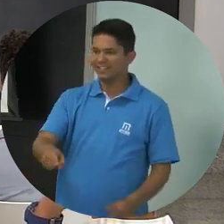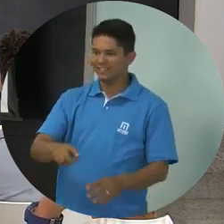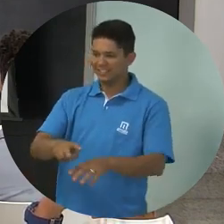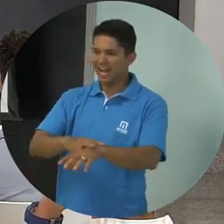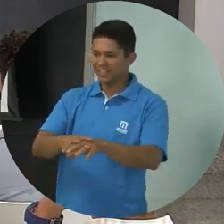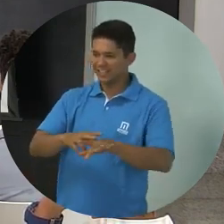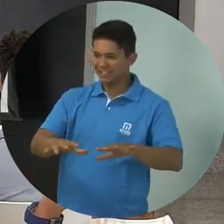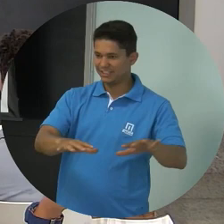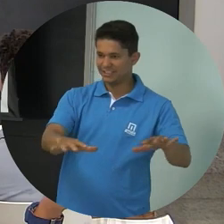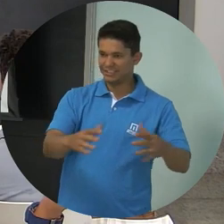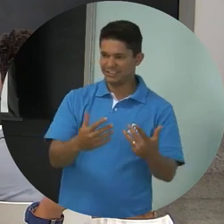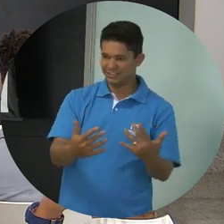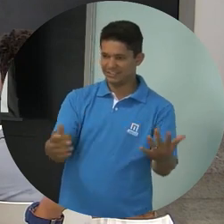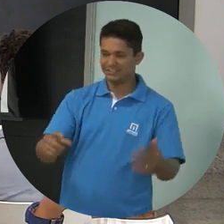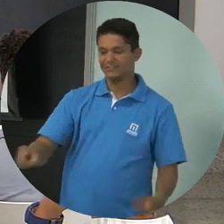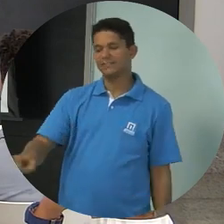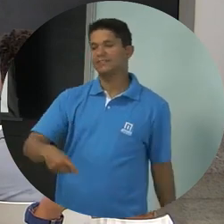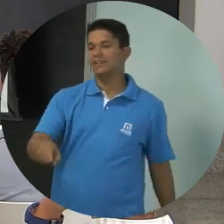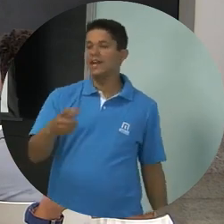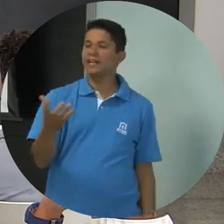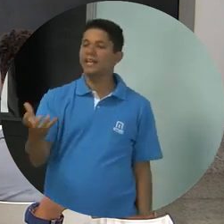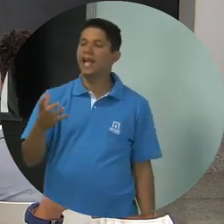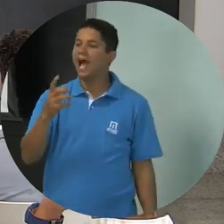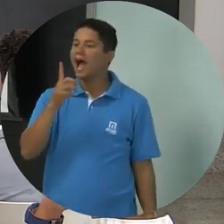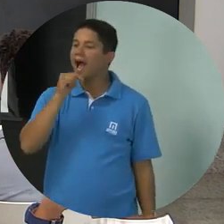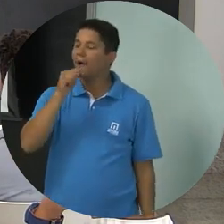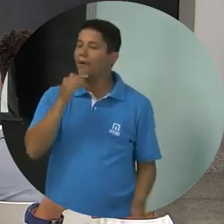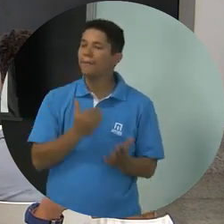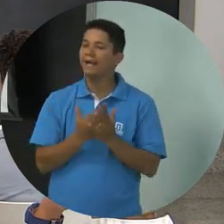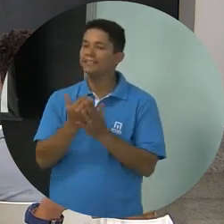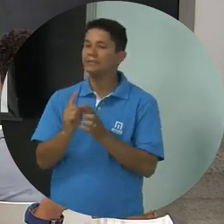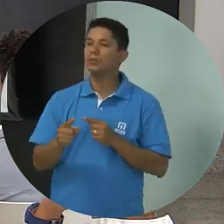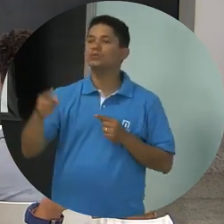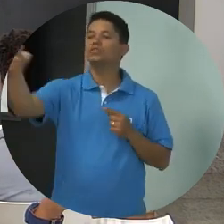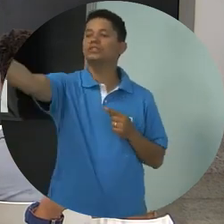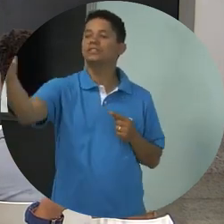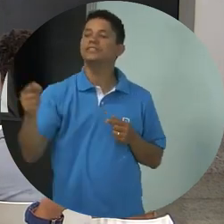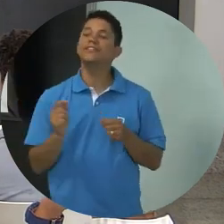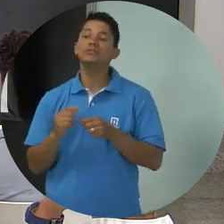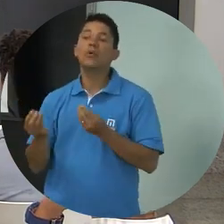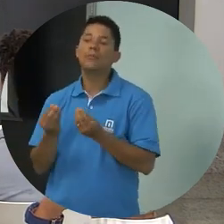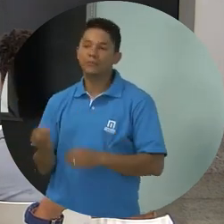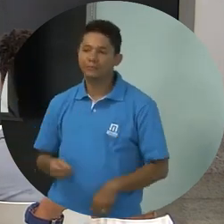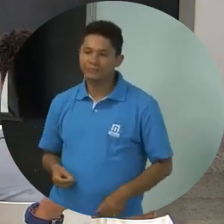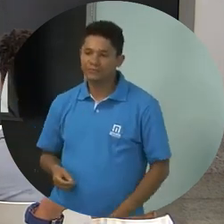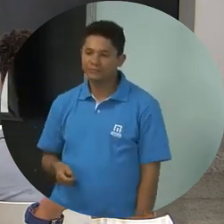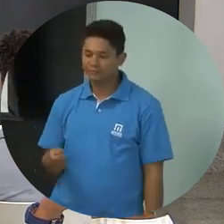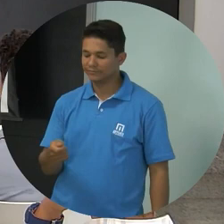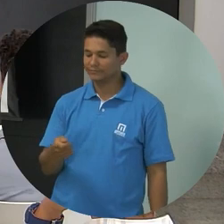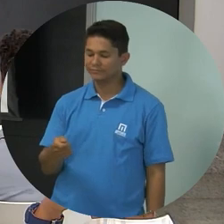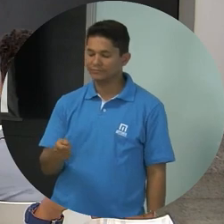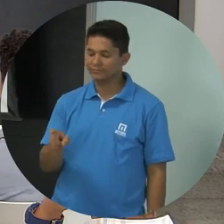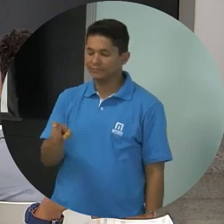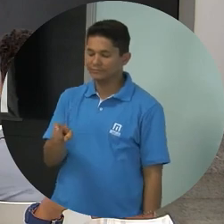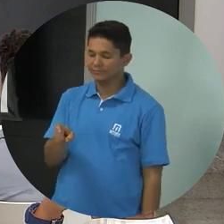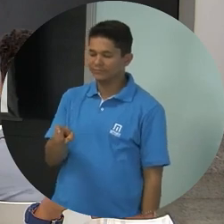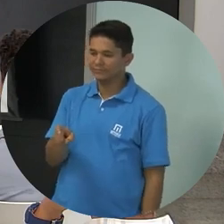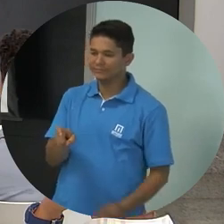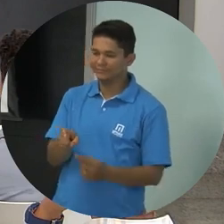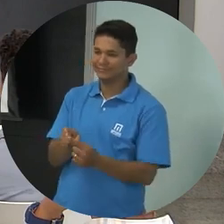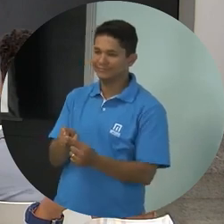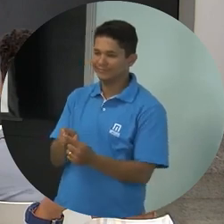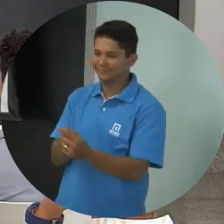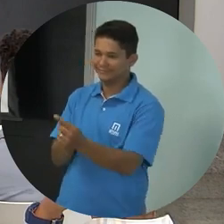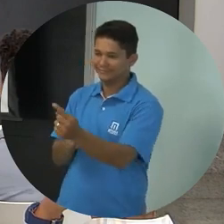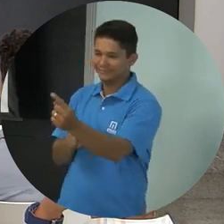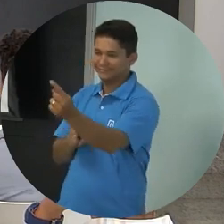quando você quer, eu quero projetar água a uma distância maior. Aí você aperta ali a pontinha, né, da mangueira, assim, né,